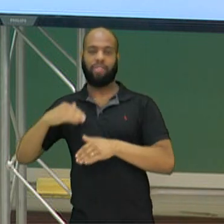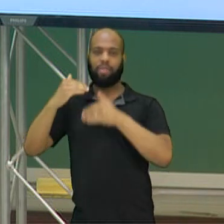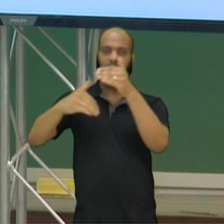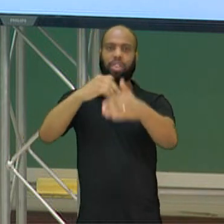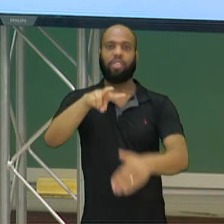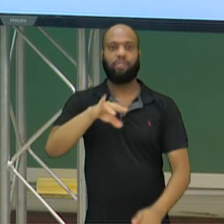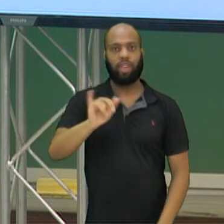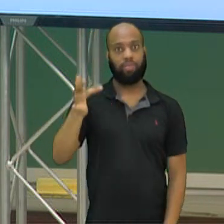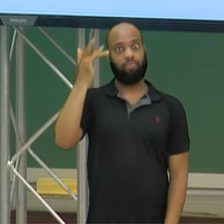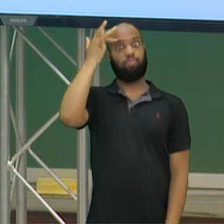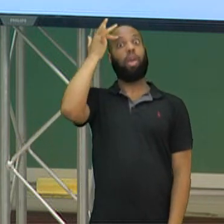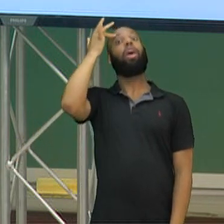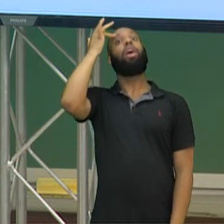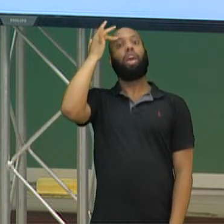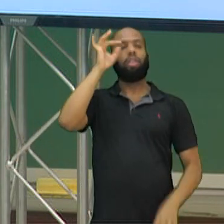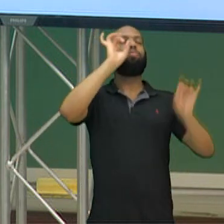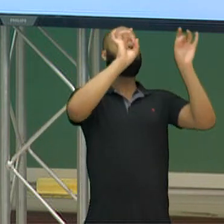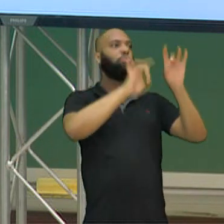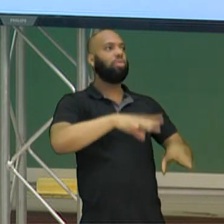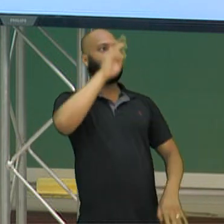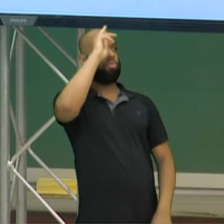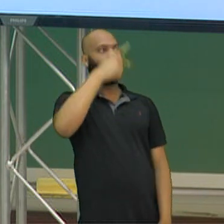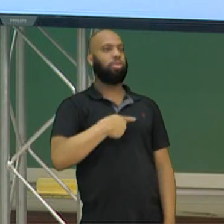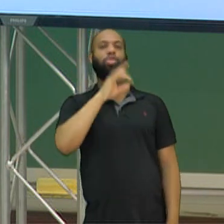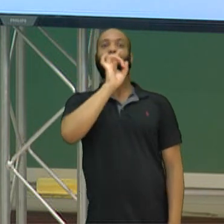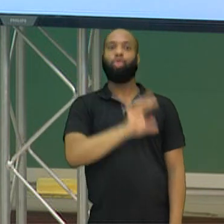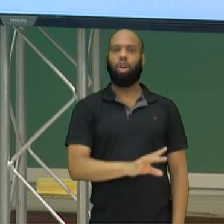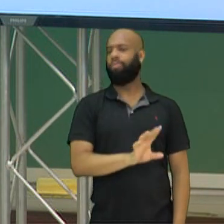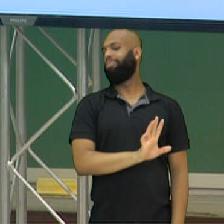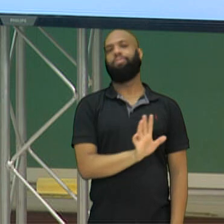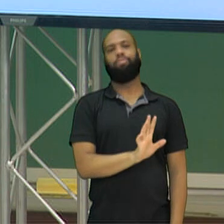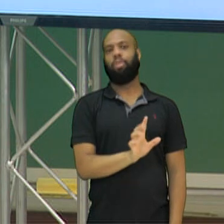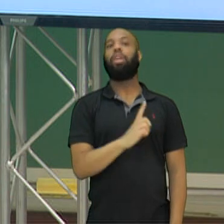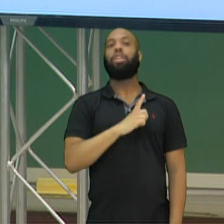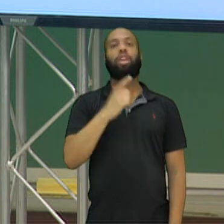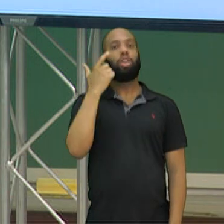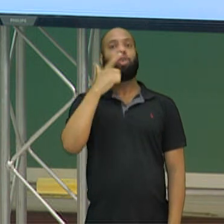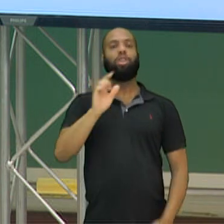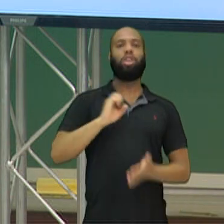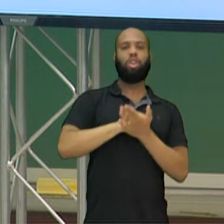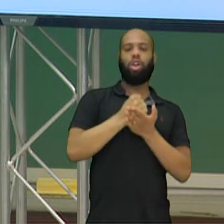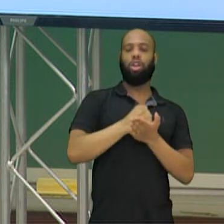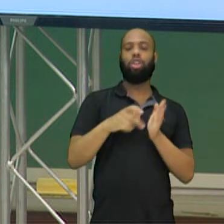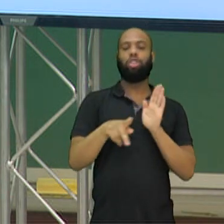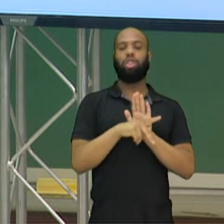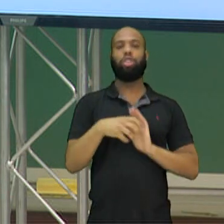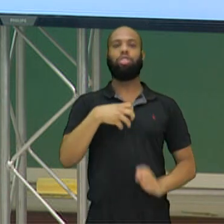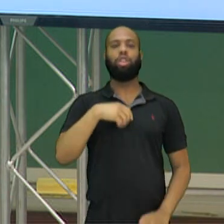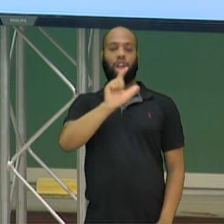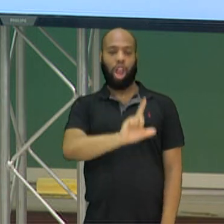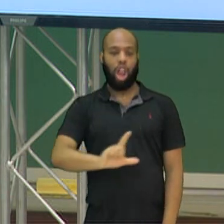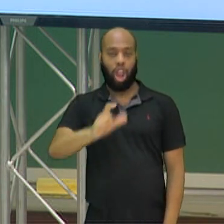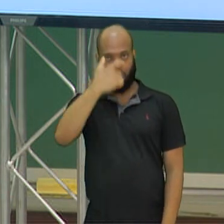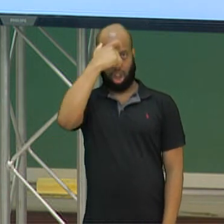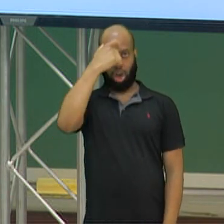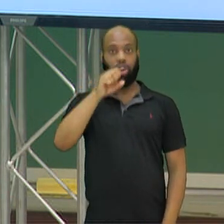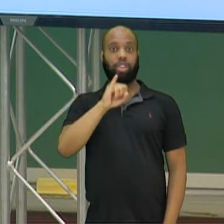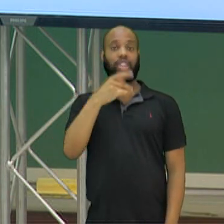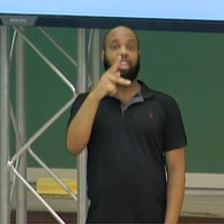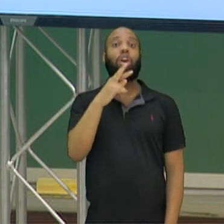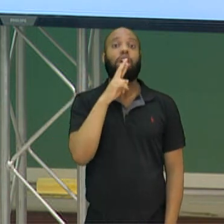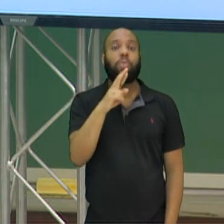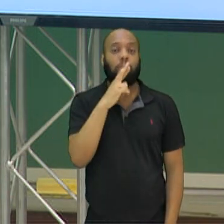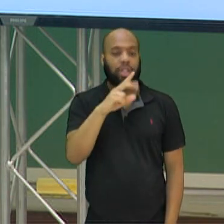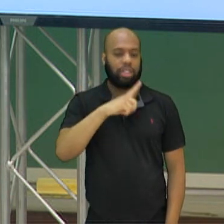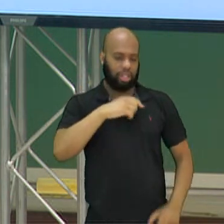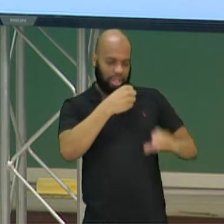vai desenvolvendo os estágios do pensamento até chegar num pleno domínio do estágio lógico-dedutivo. Se a tua resposta tem